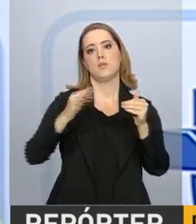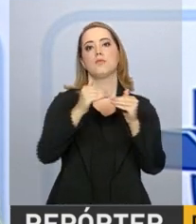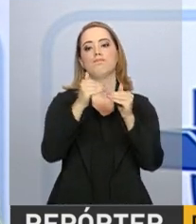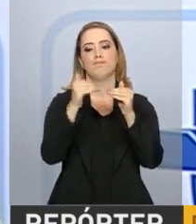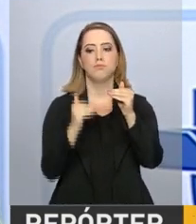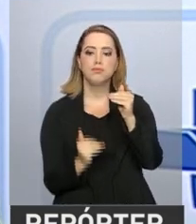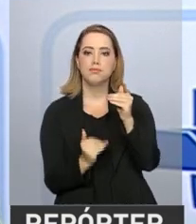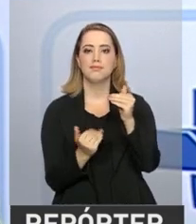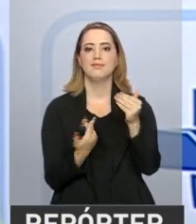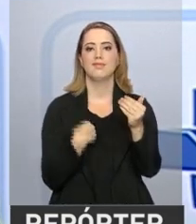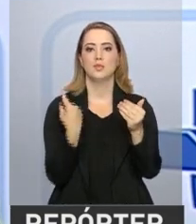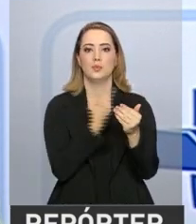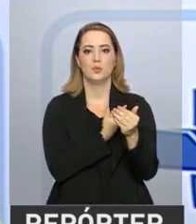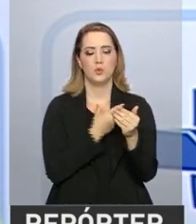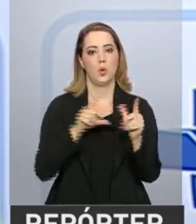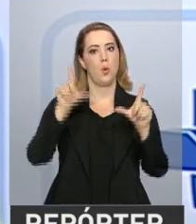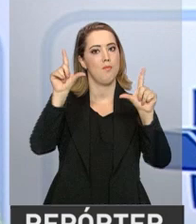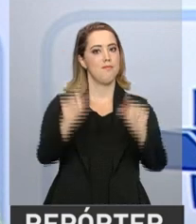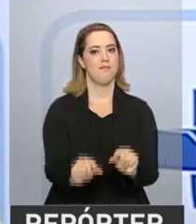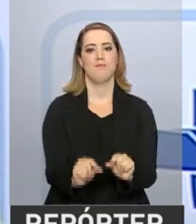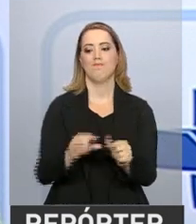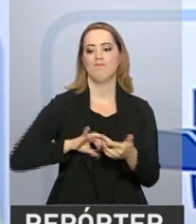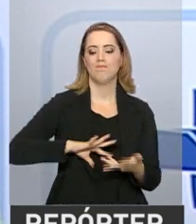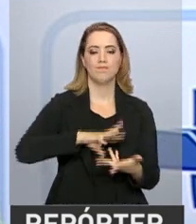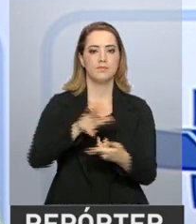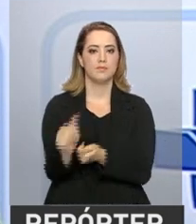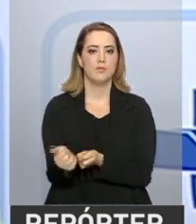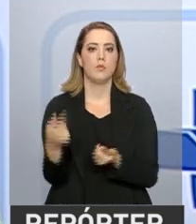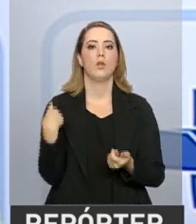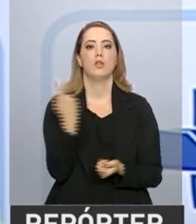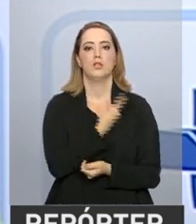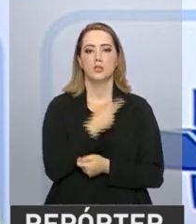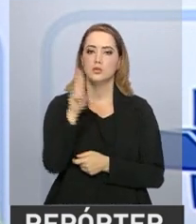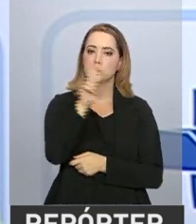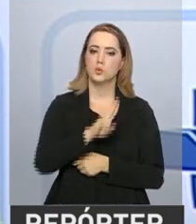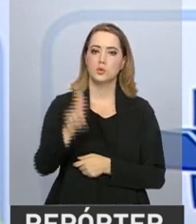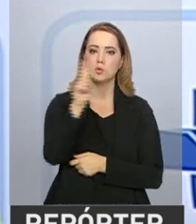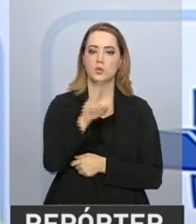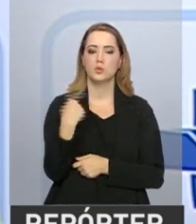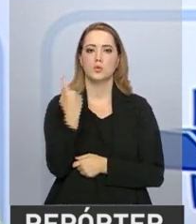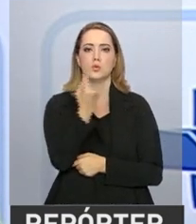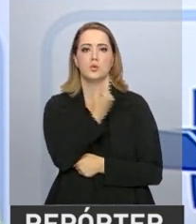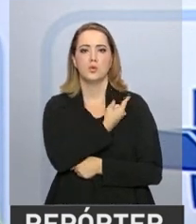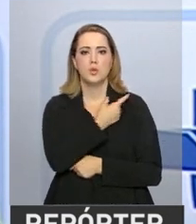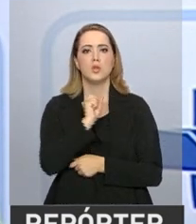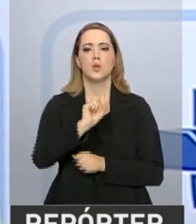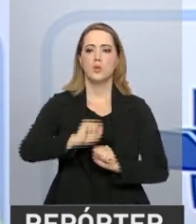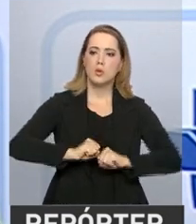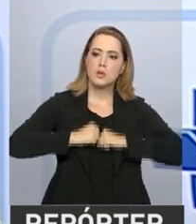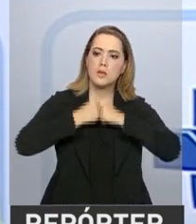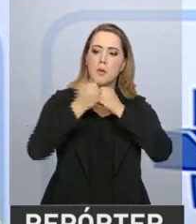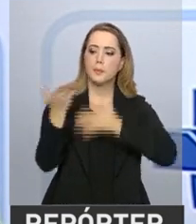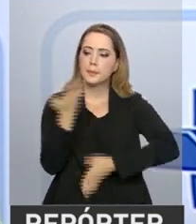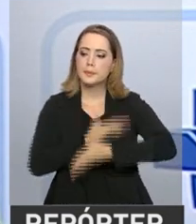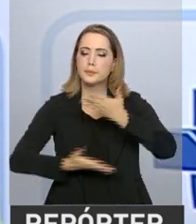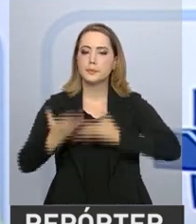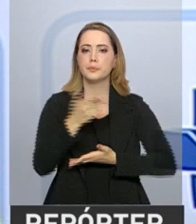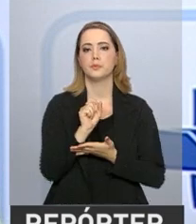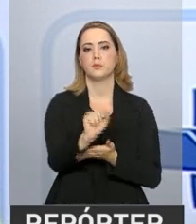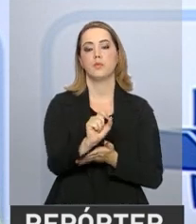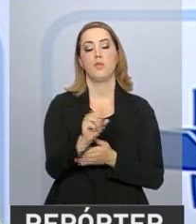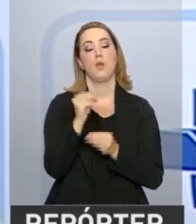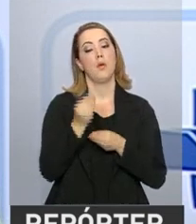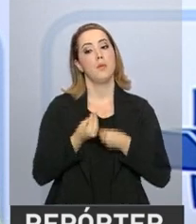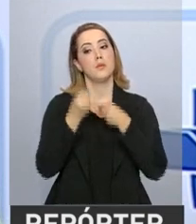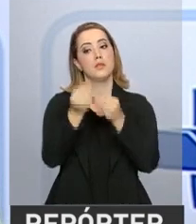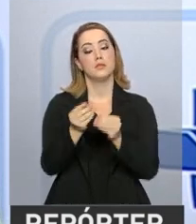Então, estamos com o menor preço do mundo, estamos utilizando a nossa vanguarda e a nossa capacidade de negociação para